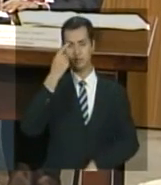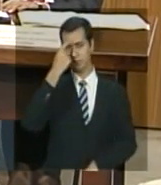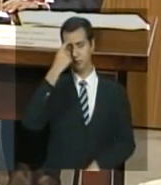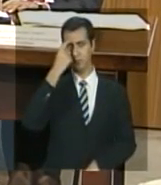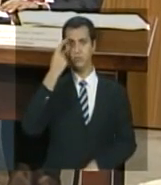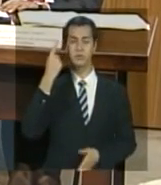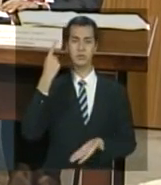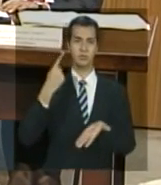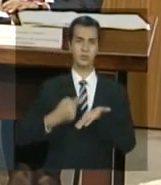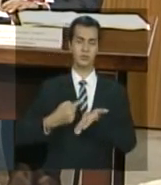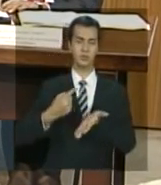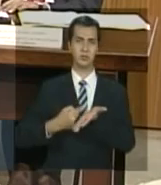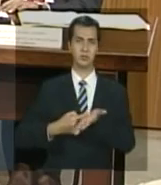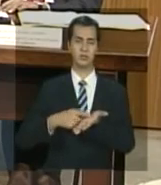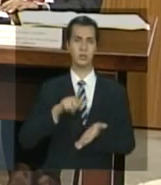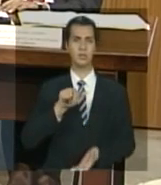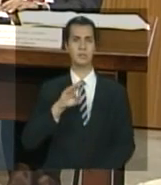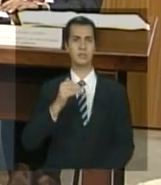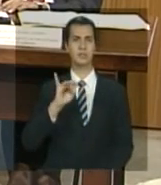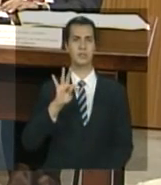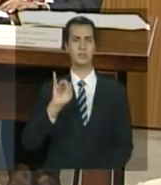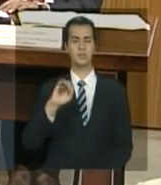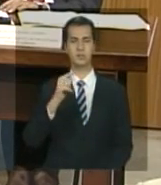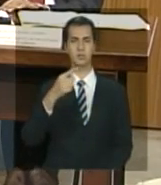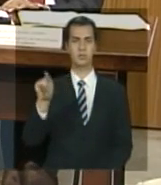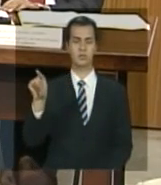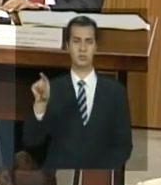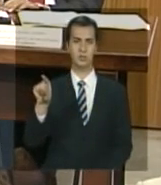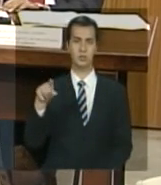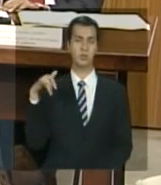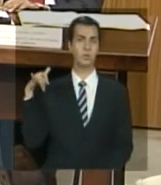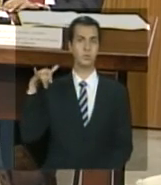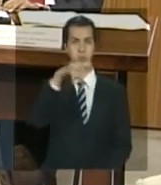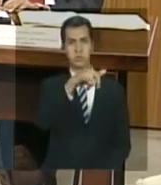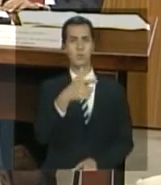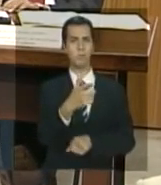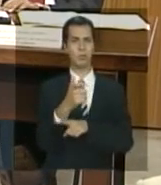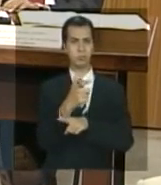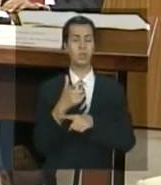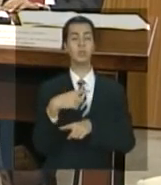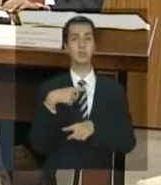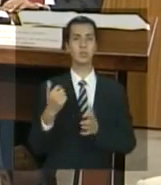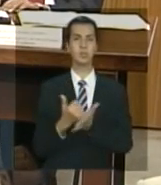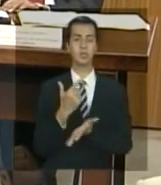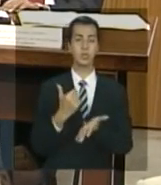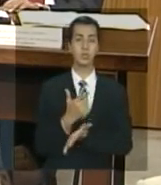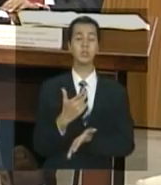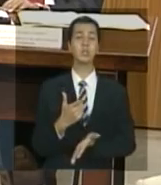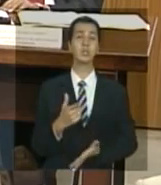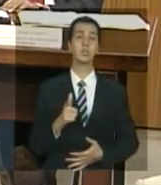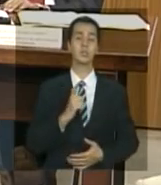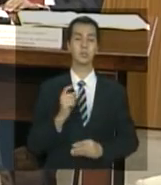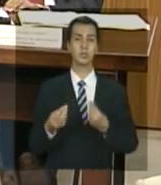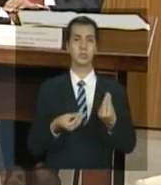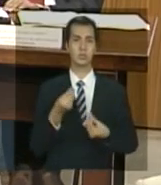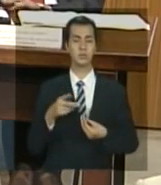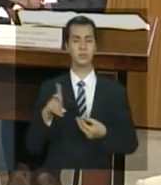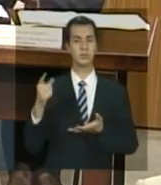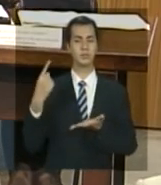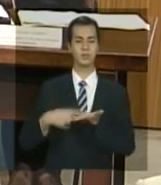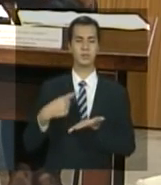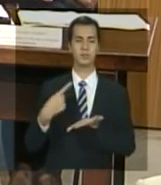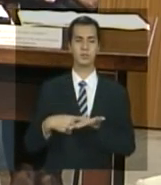está fechando uma licitação de casas, então, que é um tema que o Brasil também está abordando, imagino que é um tema que estará na agenda